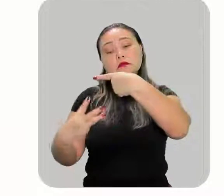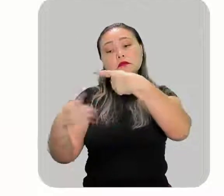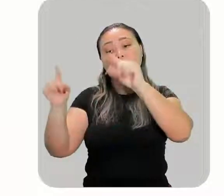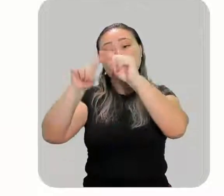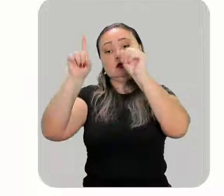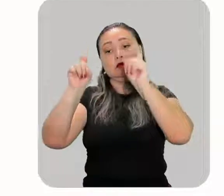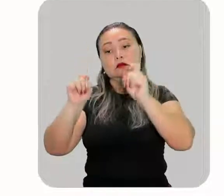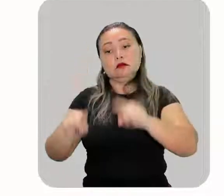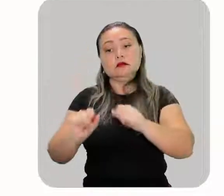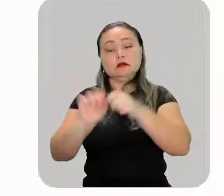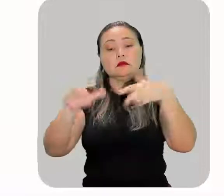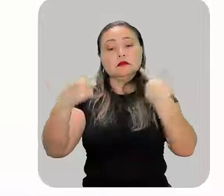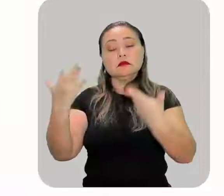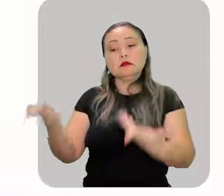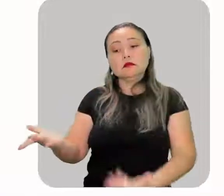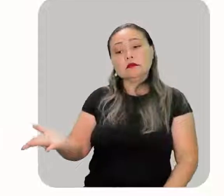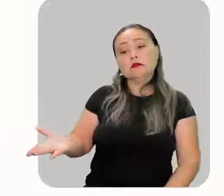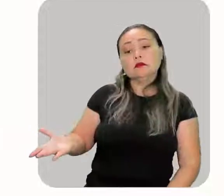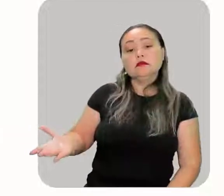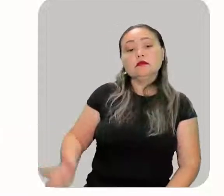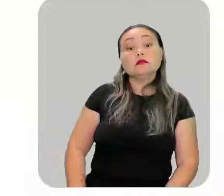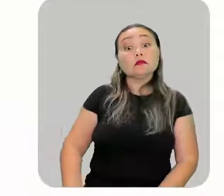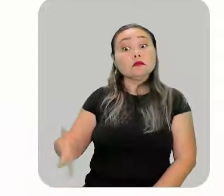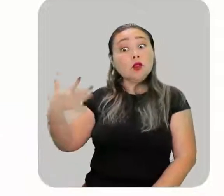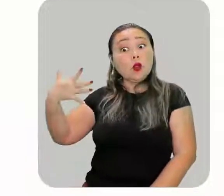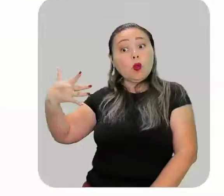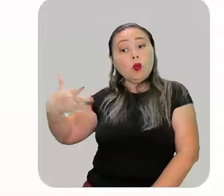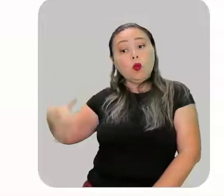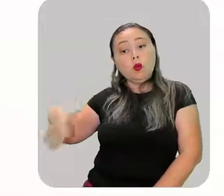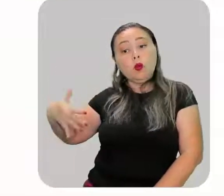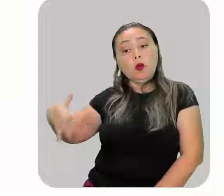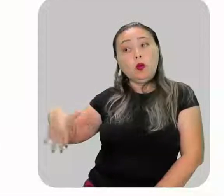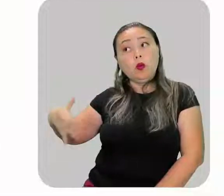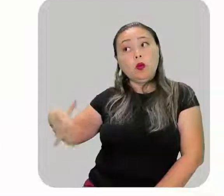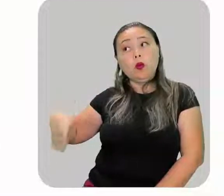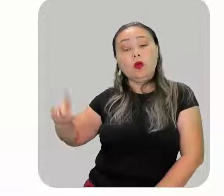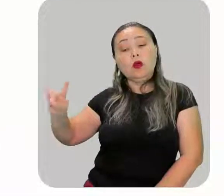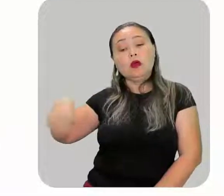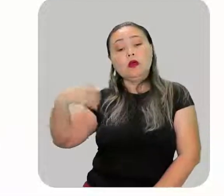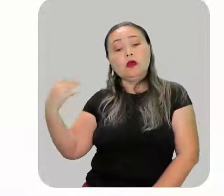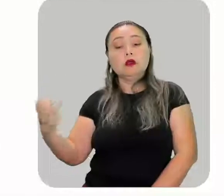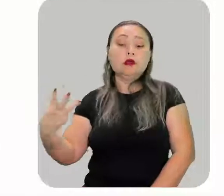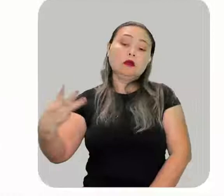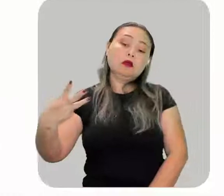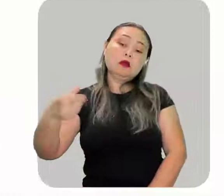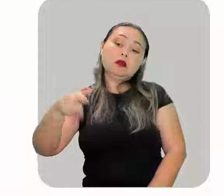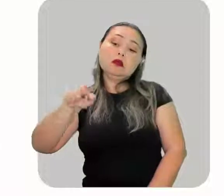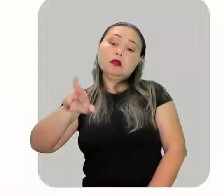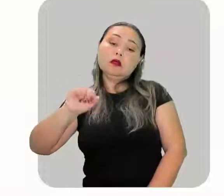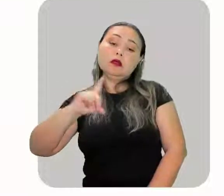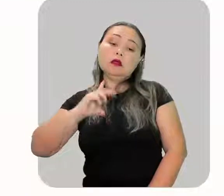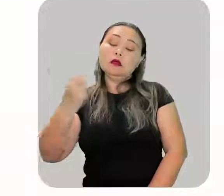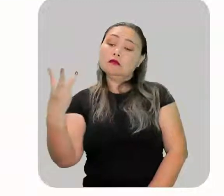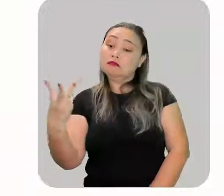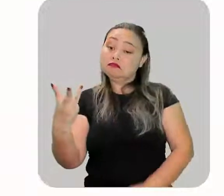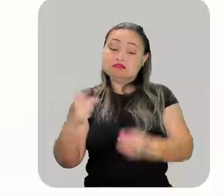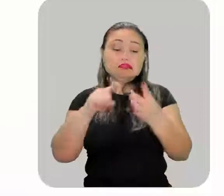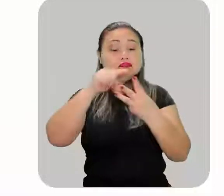né? terços. 5 e 3. Agora, Eita, pega. agora é uma equação do Terceiro grau. 3